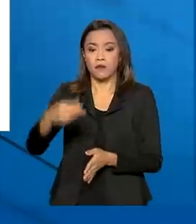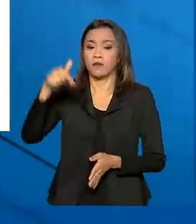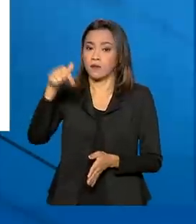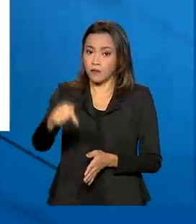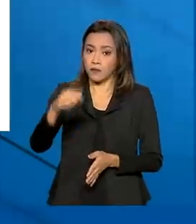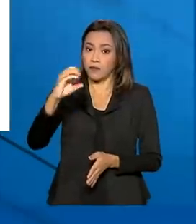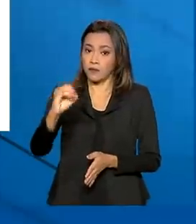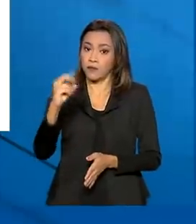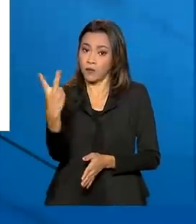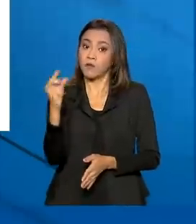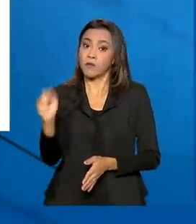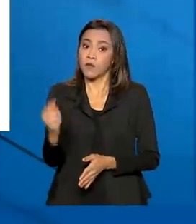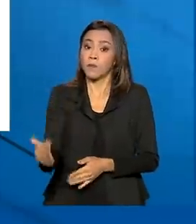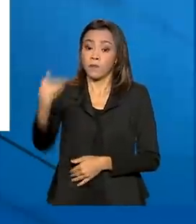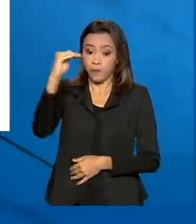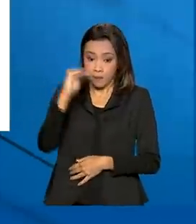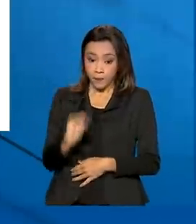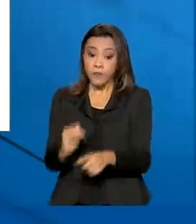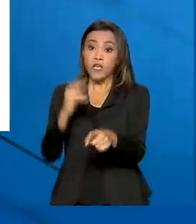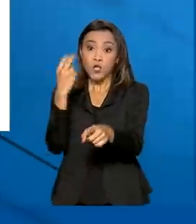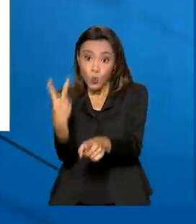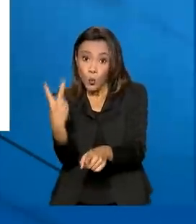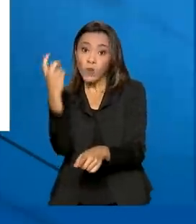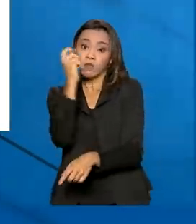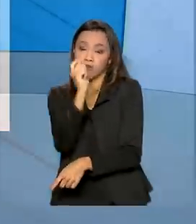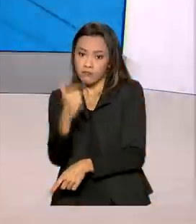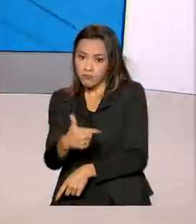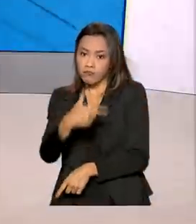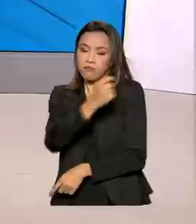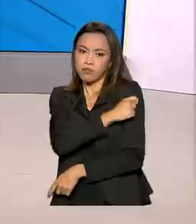42.702.000 e vacinadas com as duas doses,